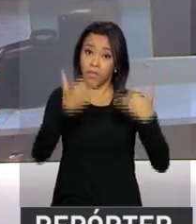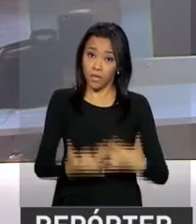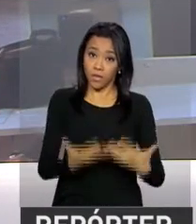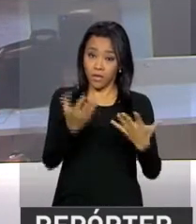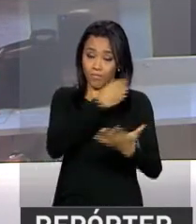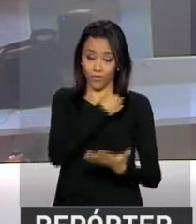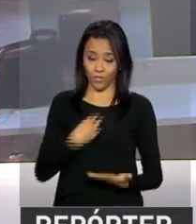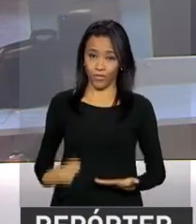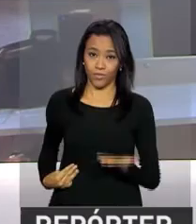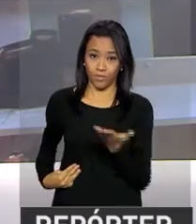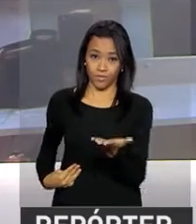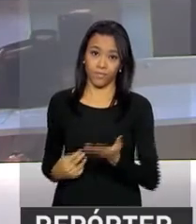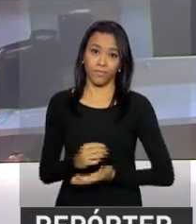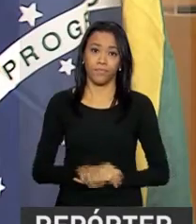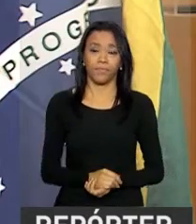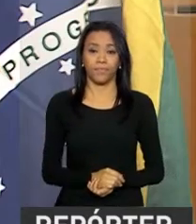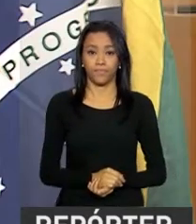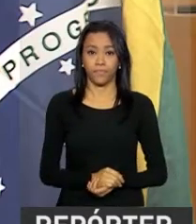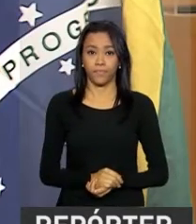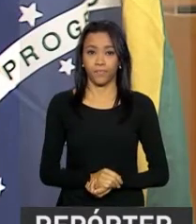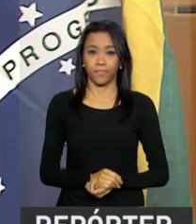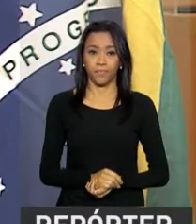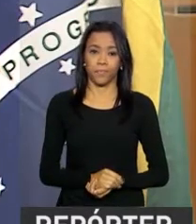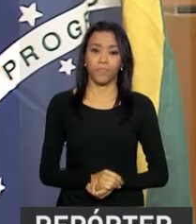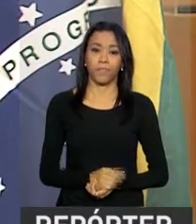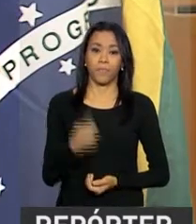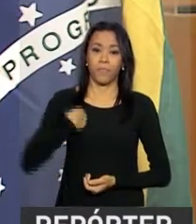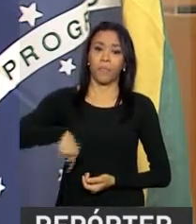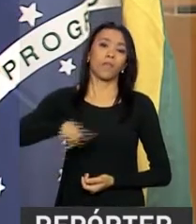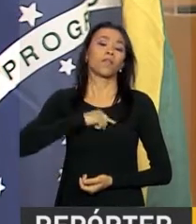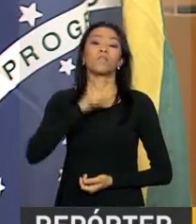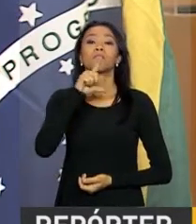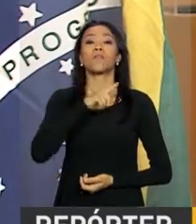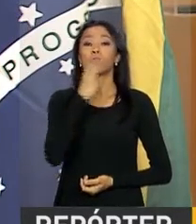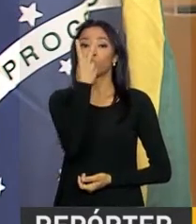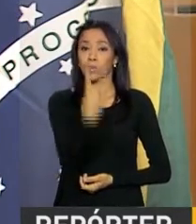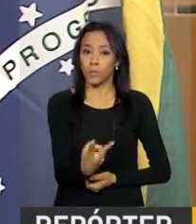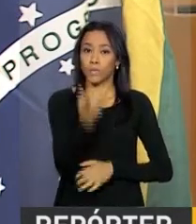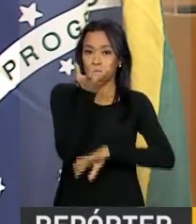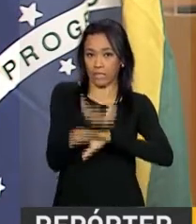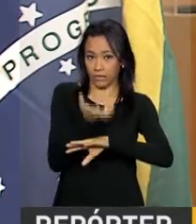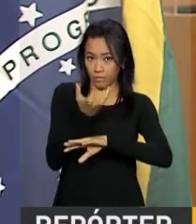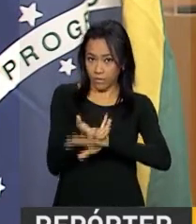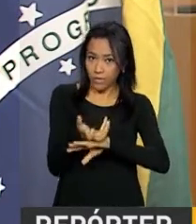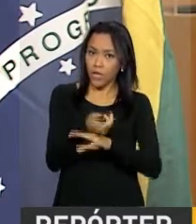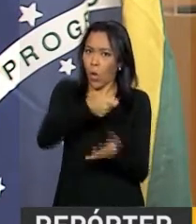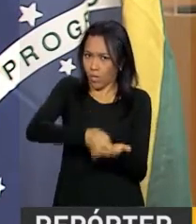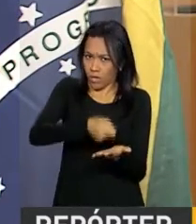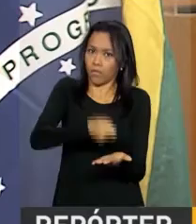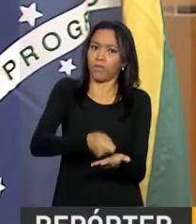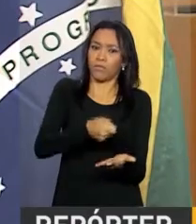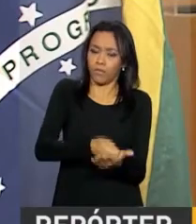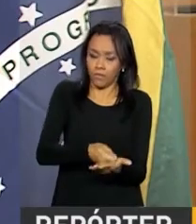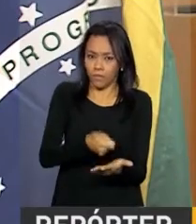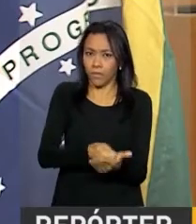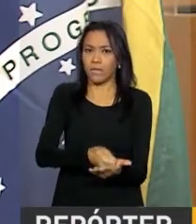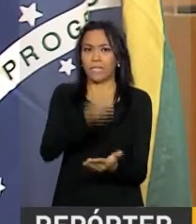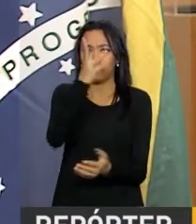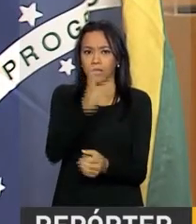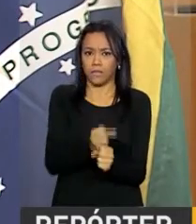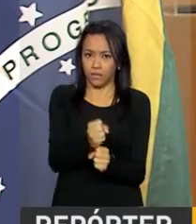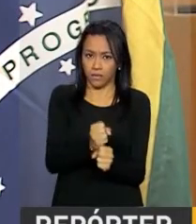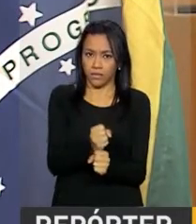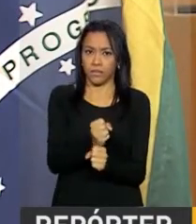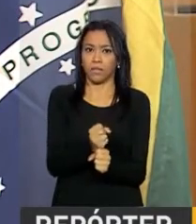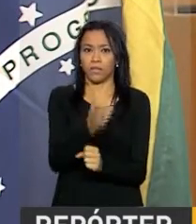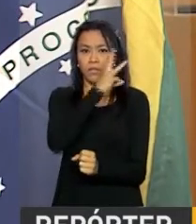mendonça filho nós temos duas disciplinas que serão obrigatórias pelos três anos do ensino